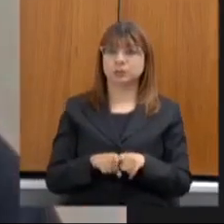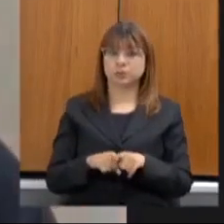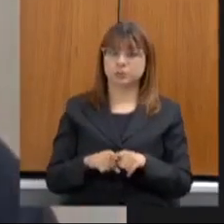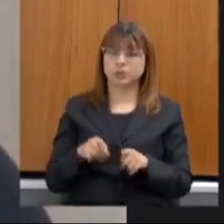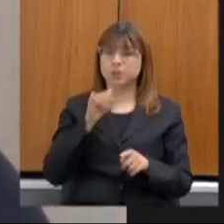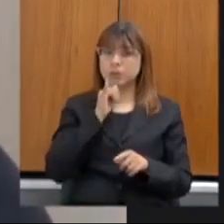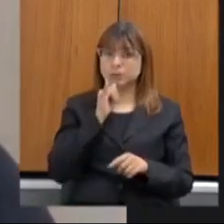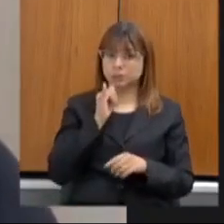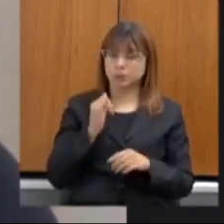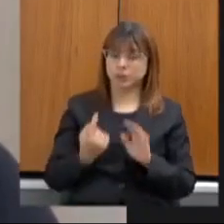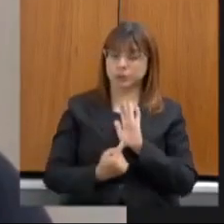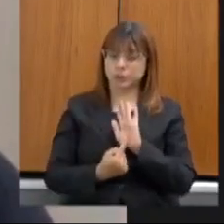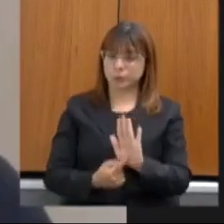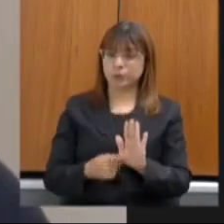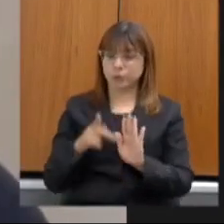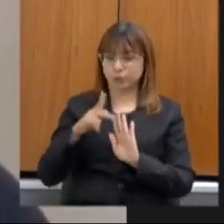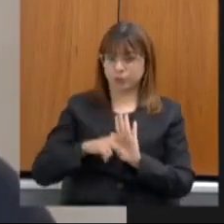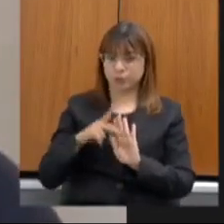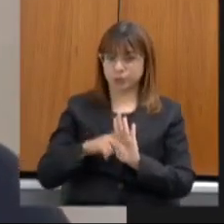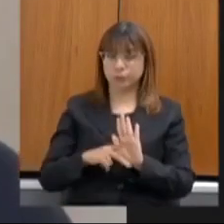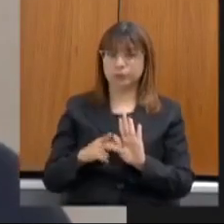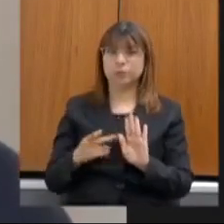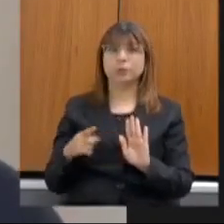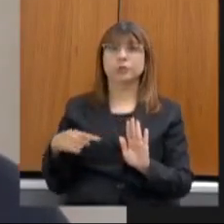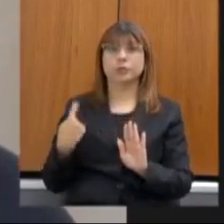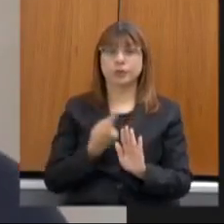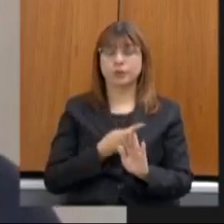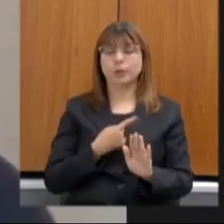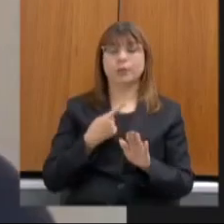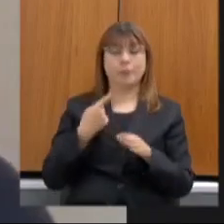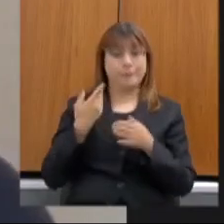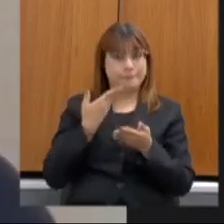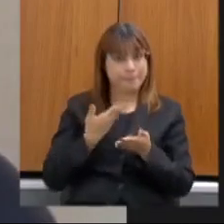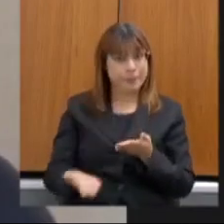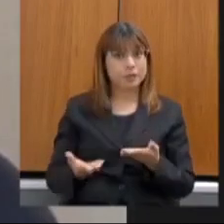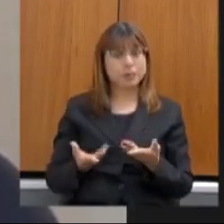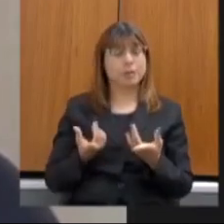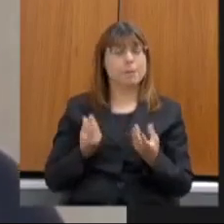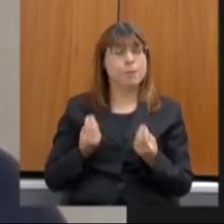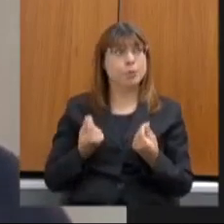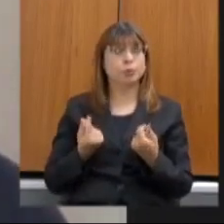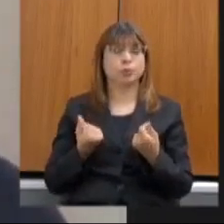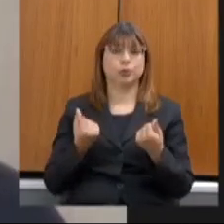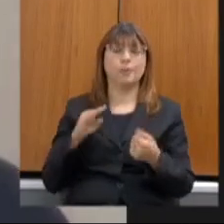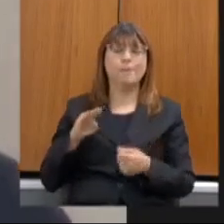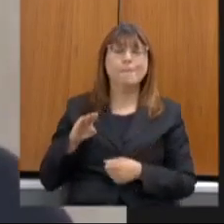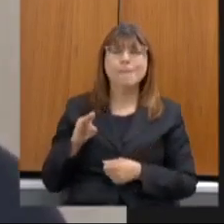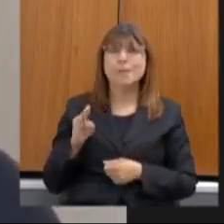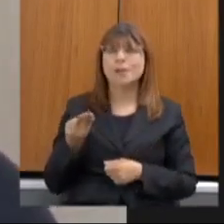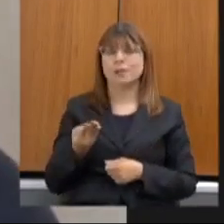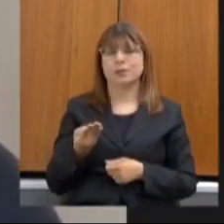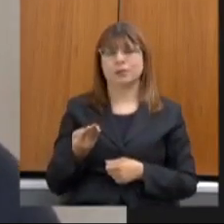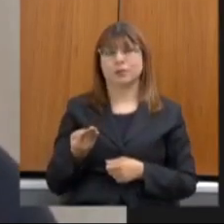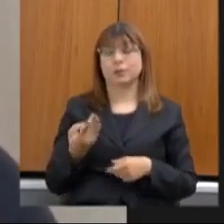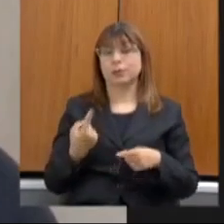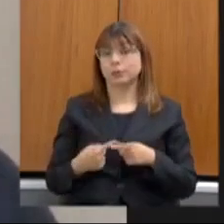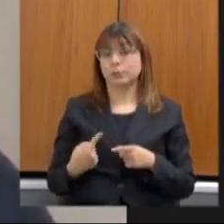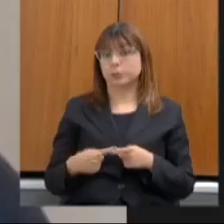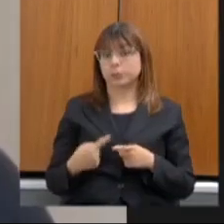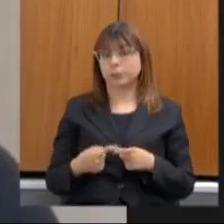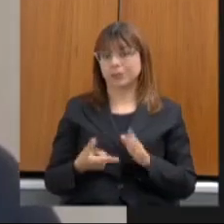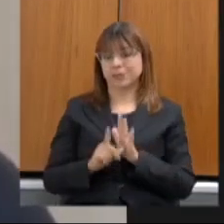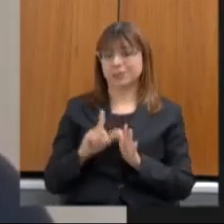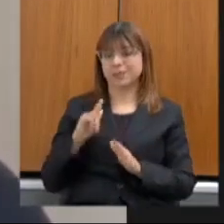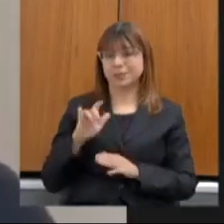esse projeto do jeito que vem para cá nós vamos perder um burro de dinheiro os bilhões por que